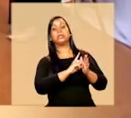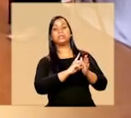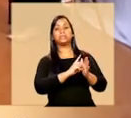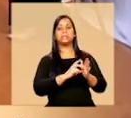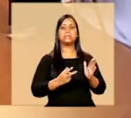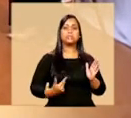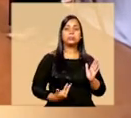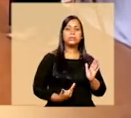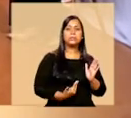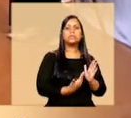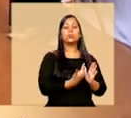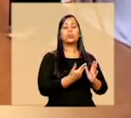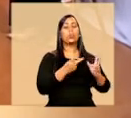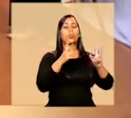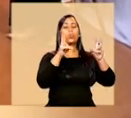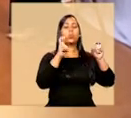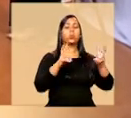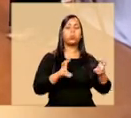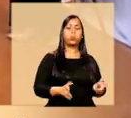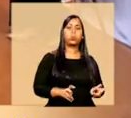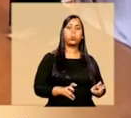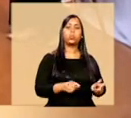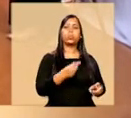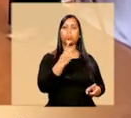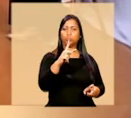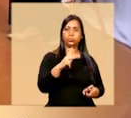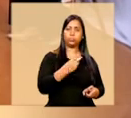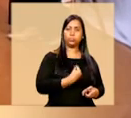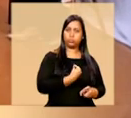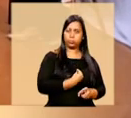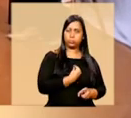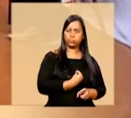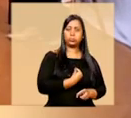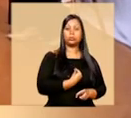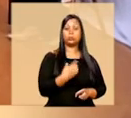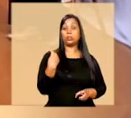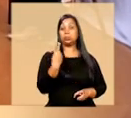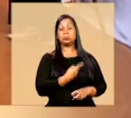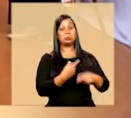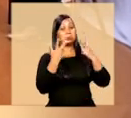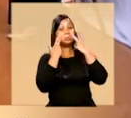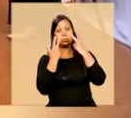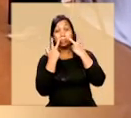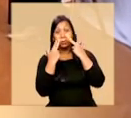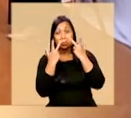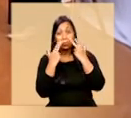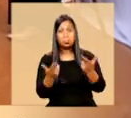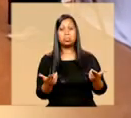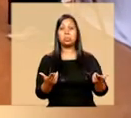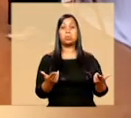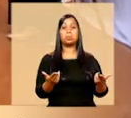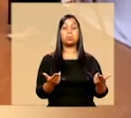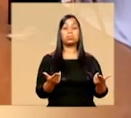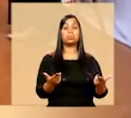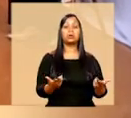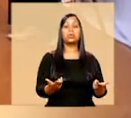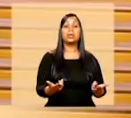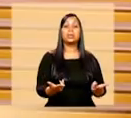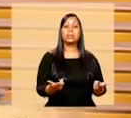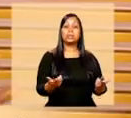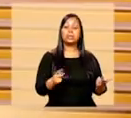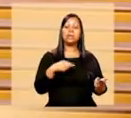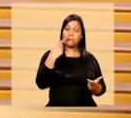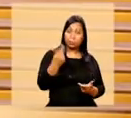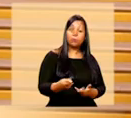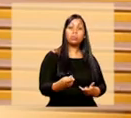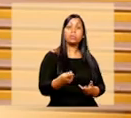da cirurgia, quais eram as questões limitantes para você, que às vezes para a gente é super comum, corriqueiro, que você não conseguia fazer, e